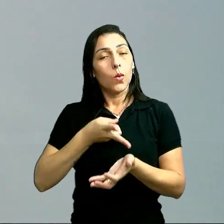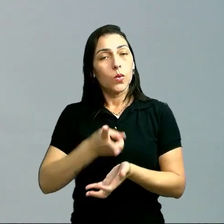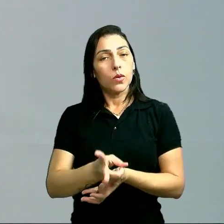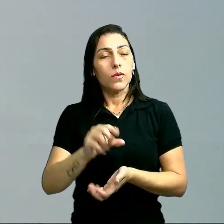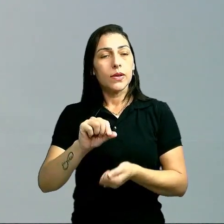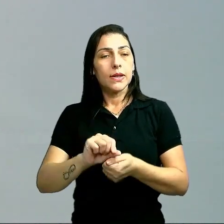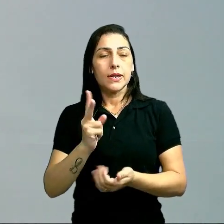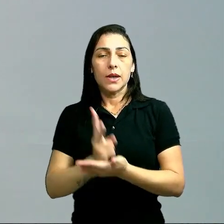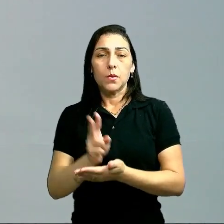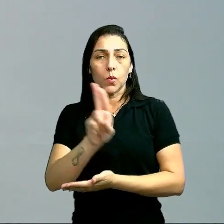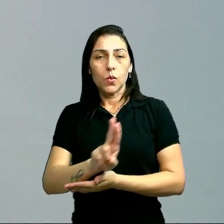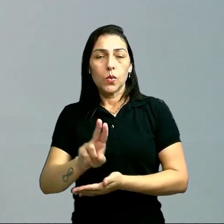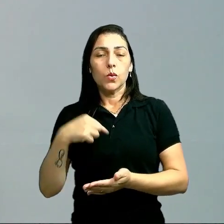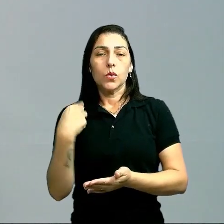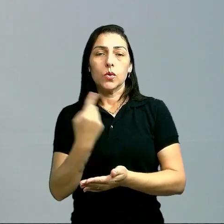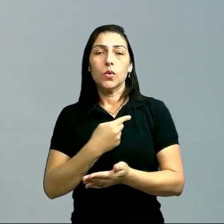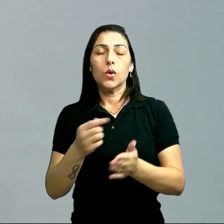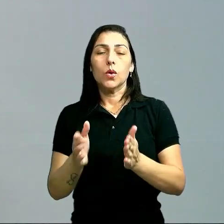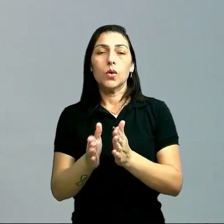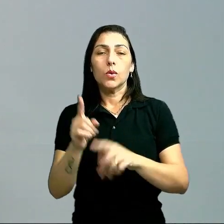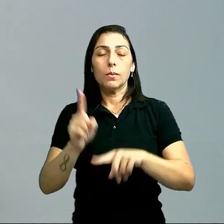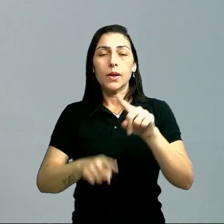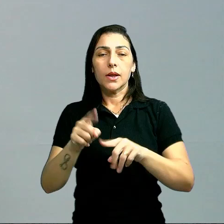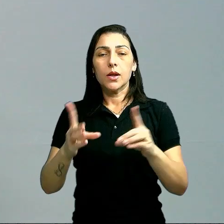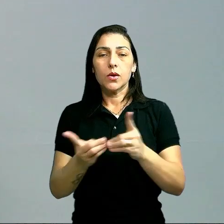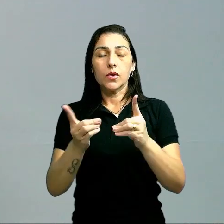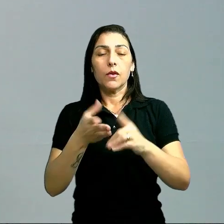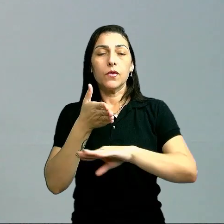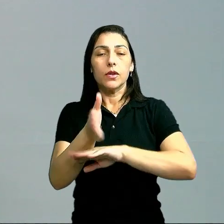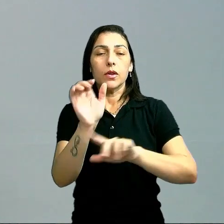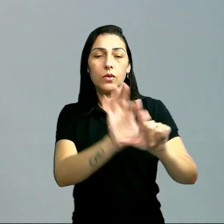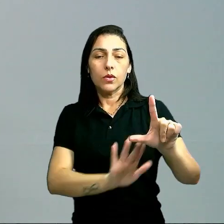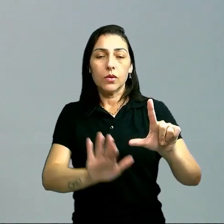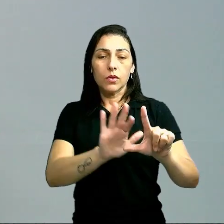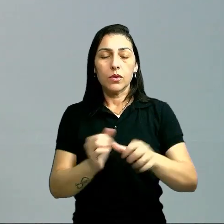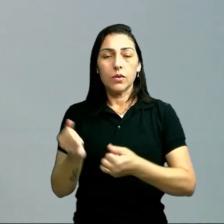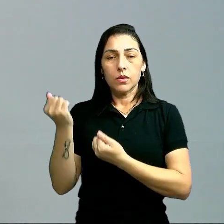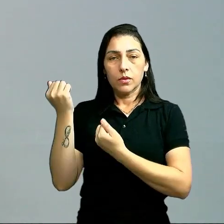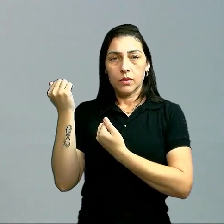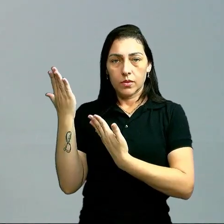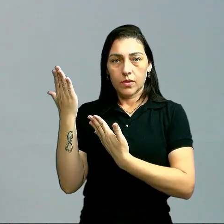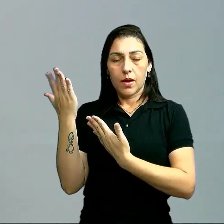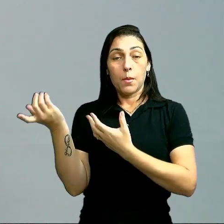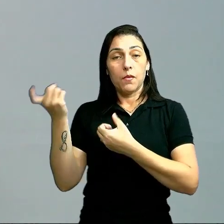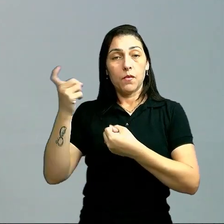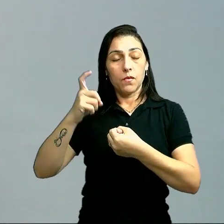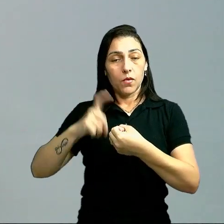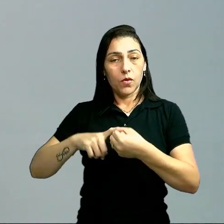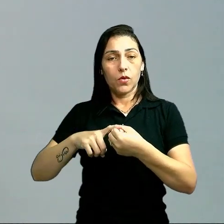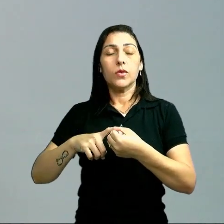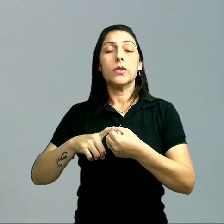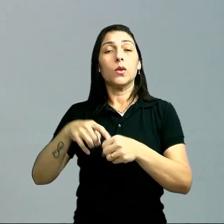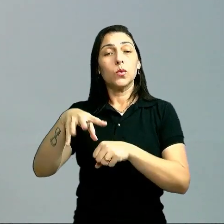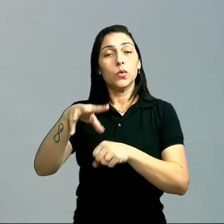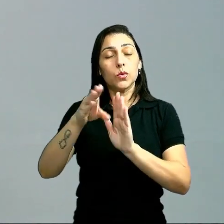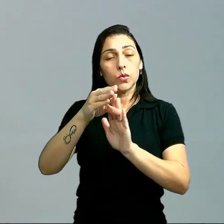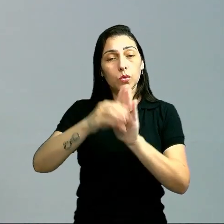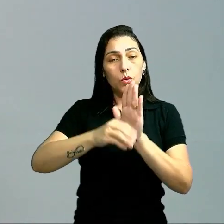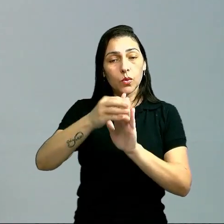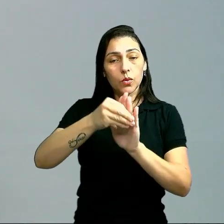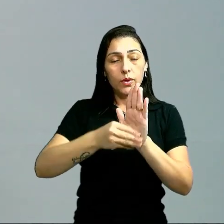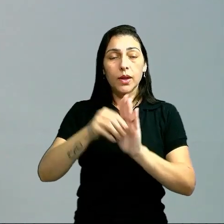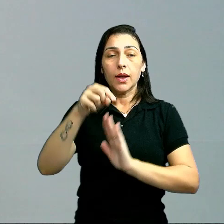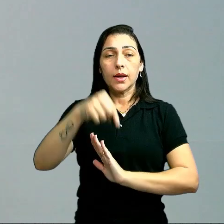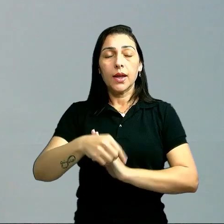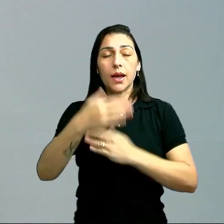fazendo sempre uso do nosso material didático, visitando as nossas plataformas para retomada e reforço dos conteúdos.